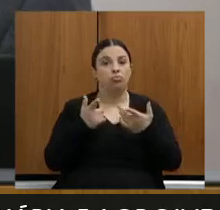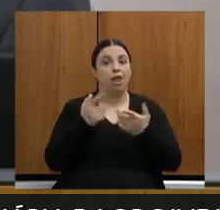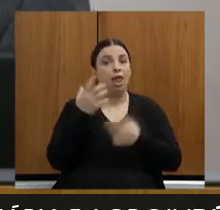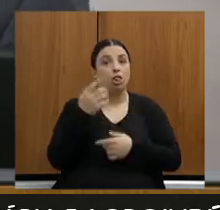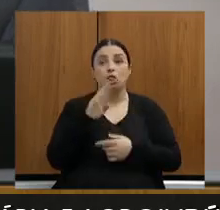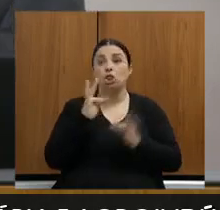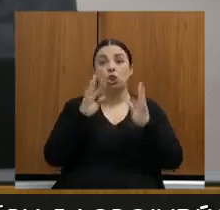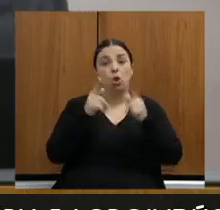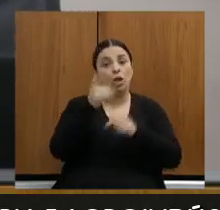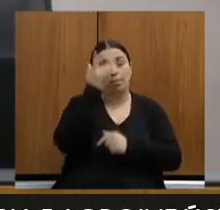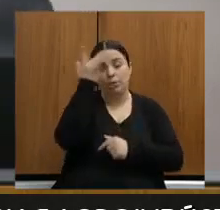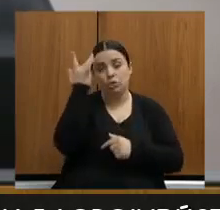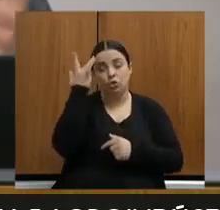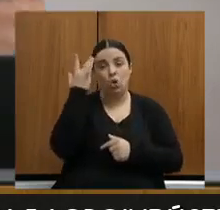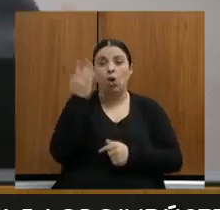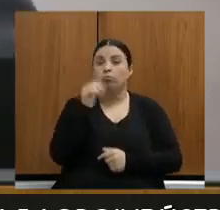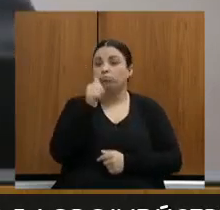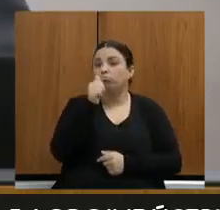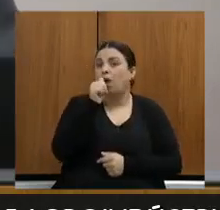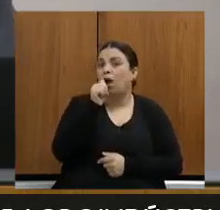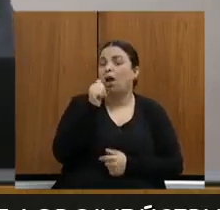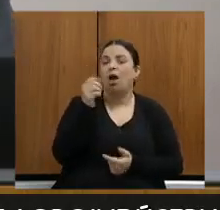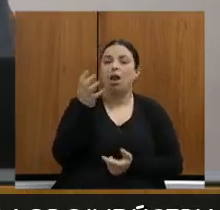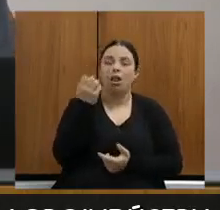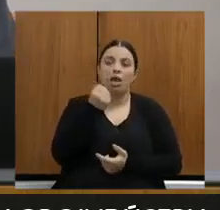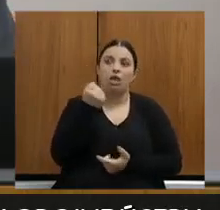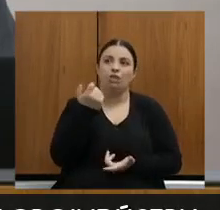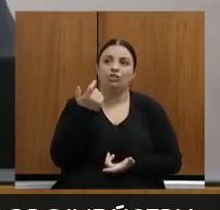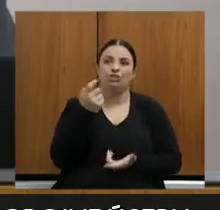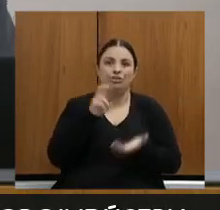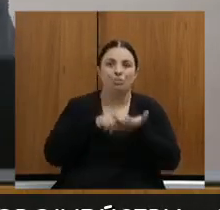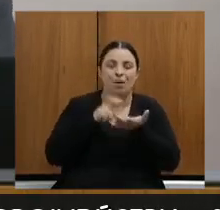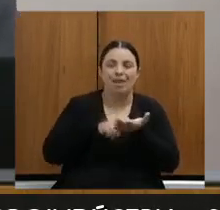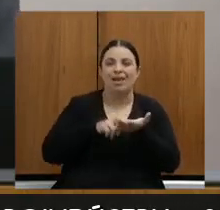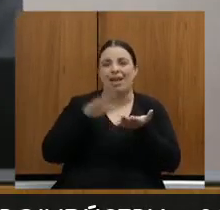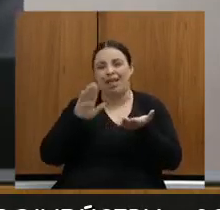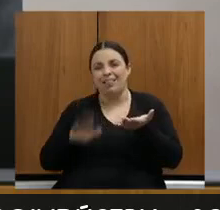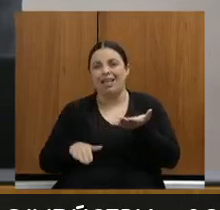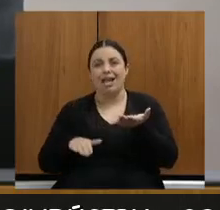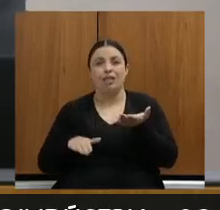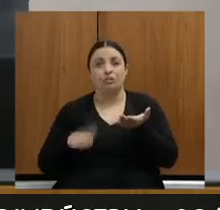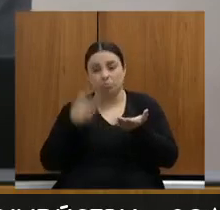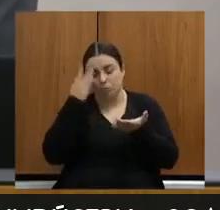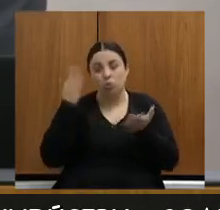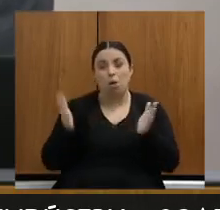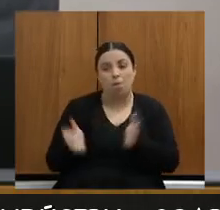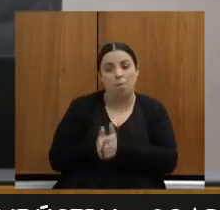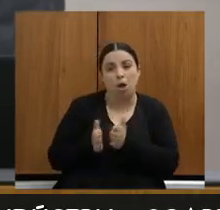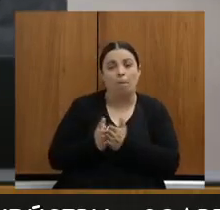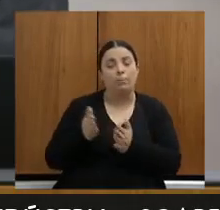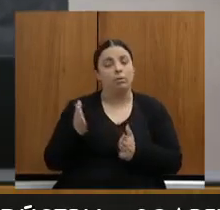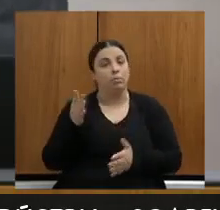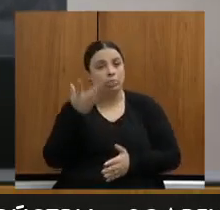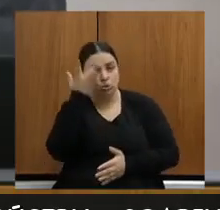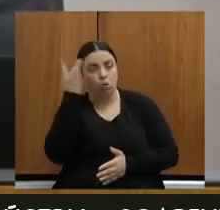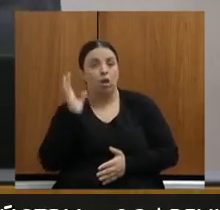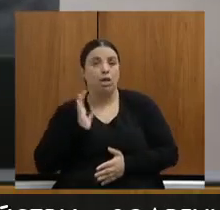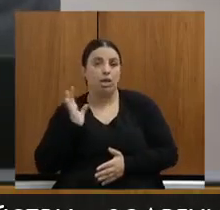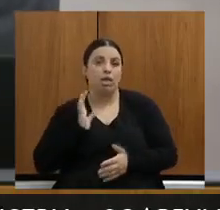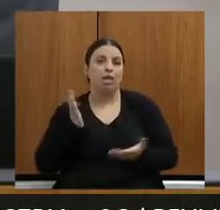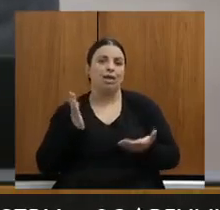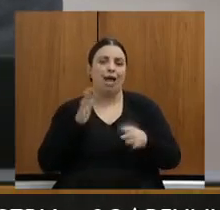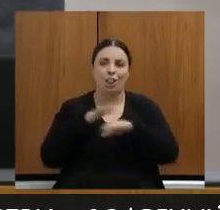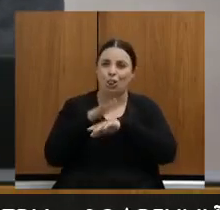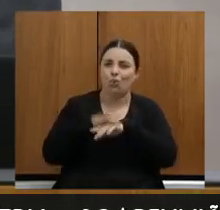certeza vai no café da manhã vai no Café das quatro à noite então nós precisamos não podemos deixar